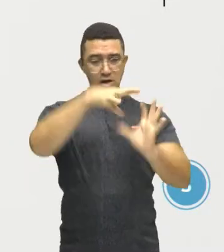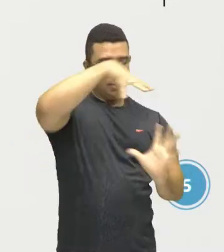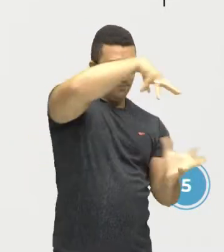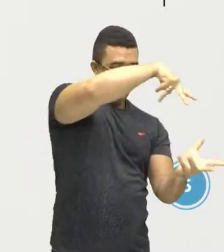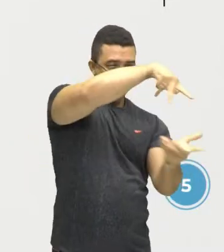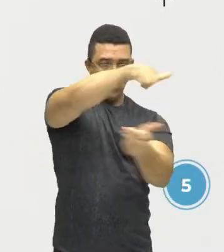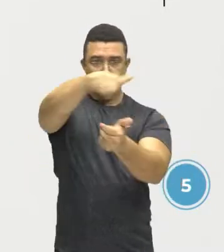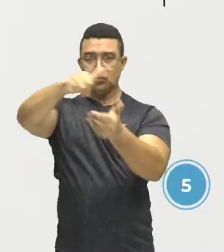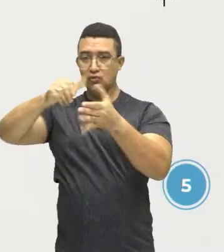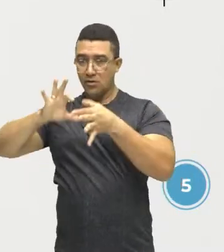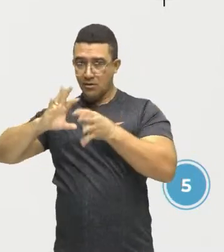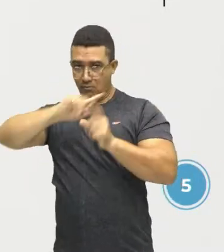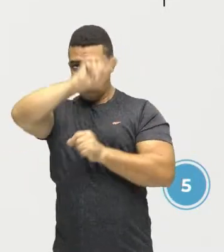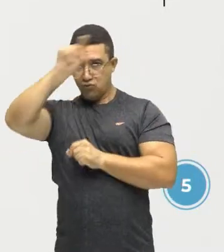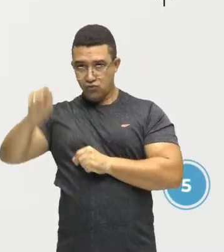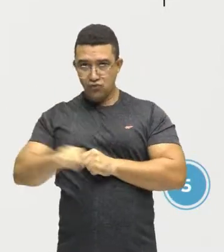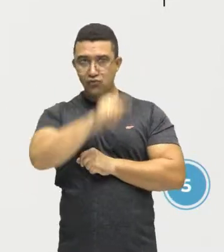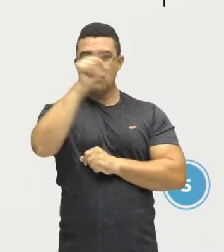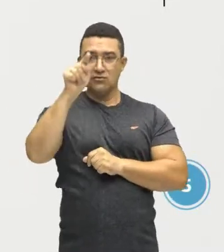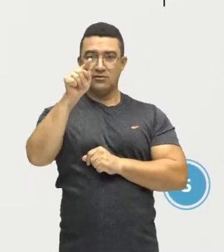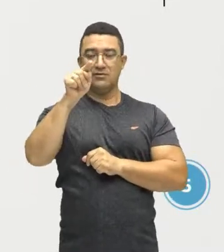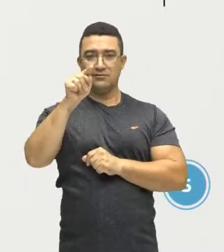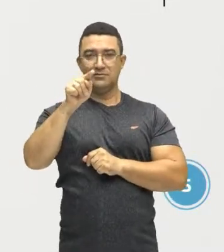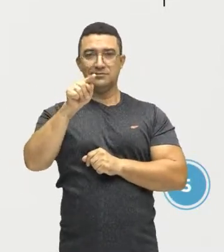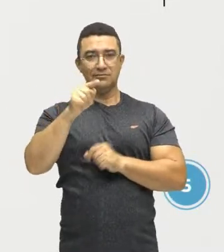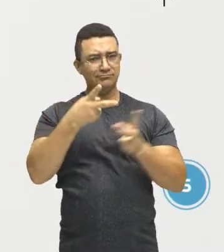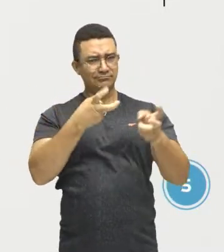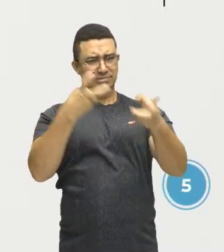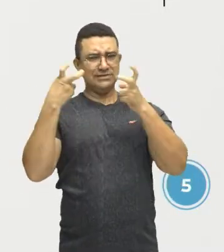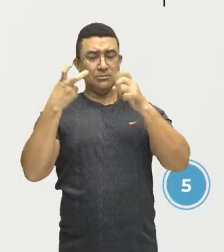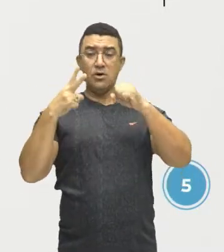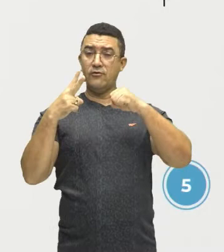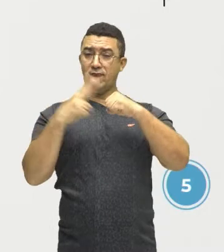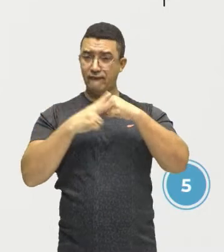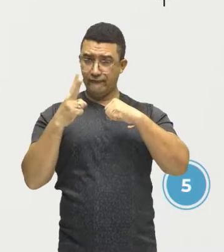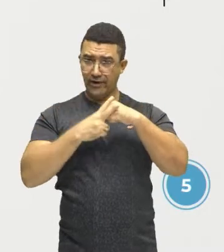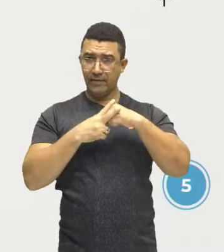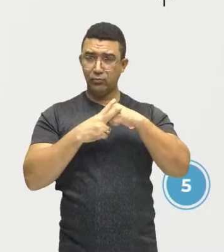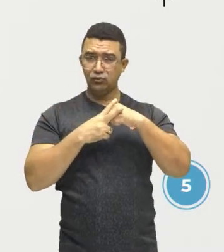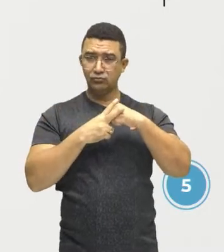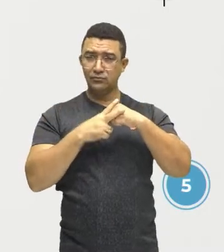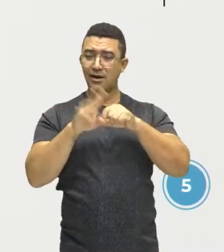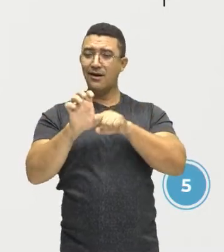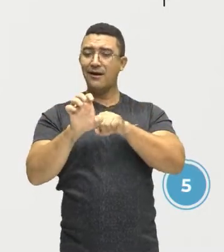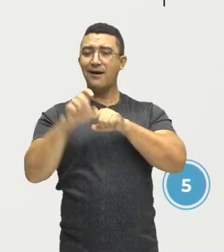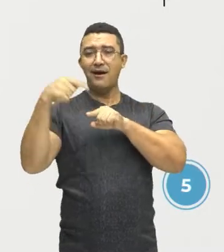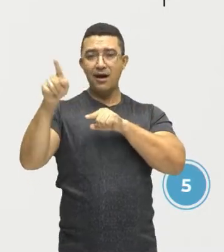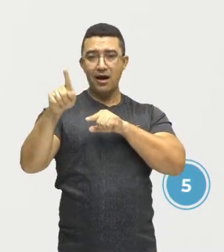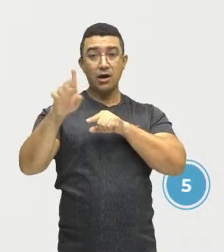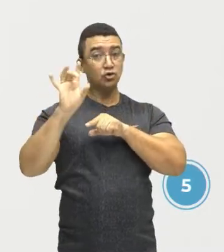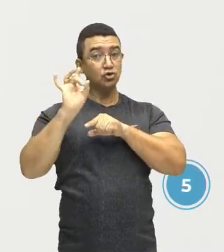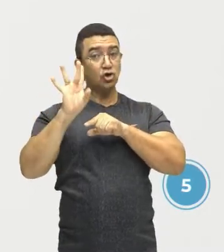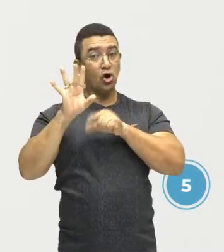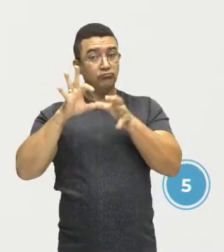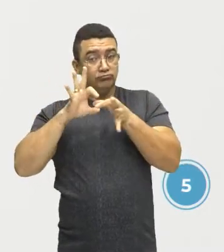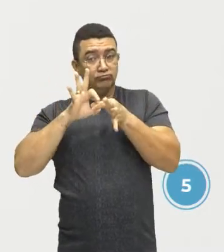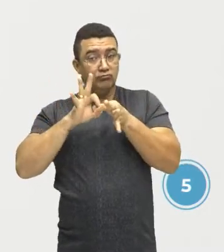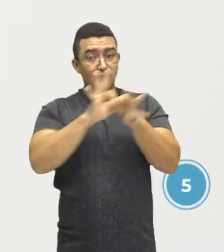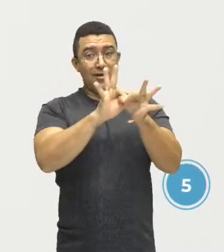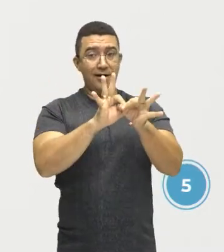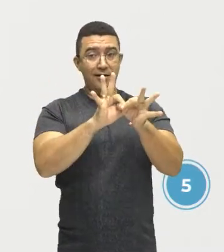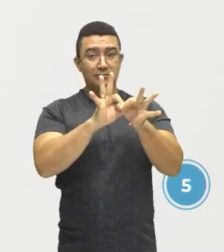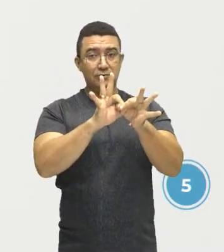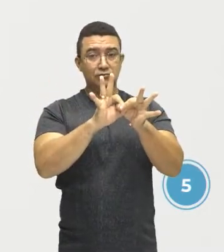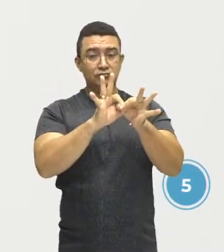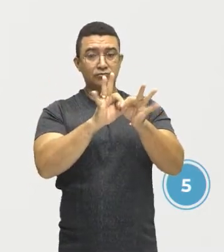o predicativo, é a característica. Então notem aí que o verbo ele vai estar apenas ligando